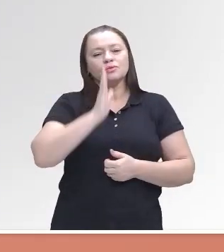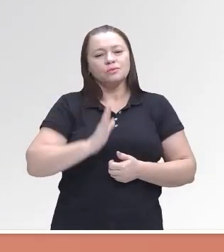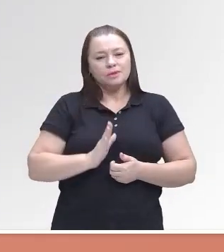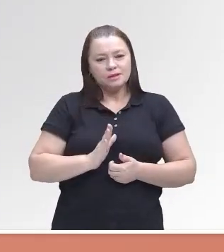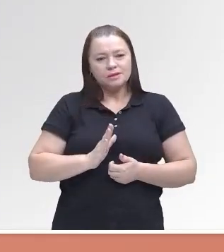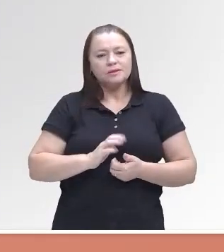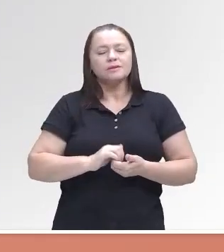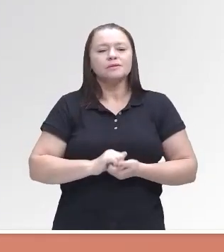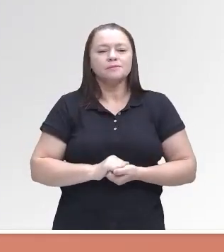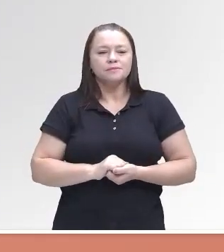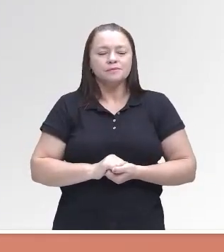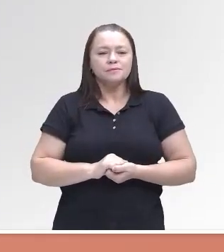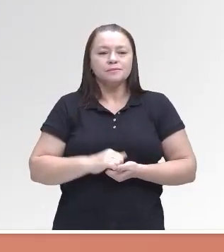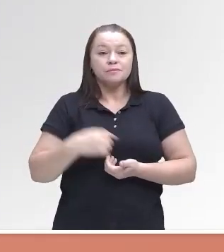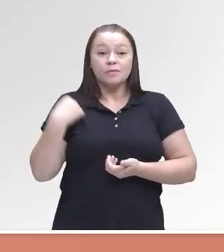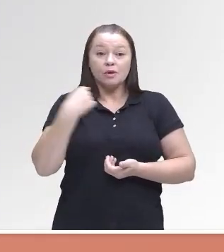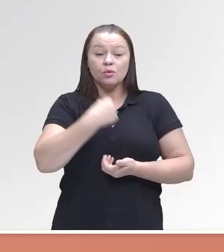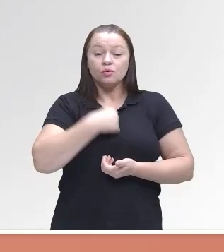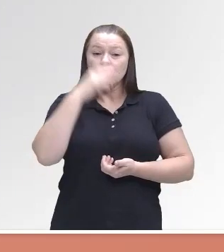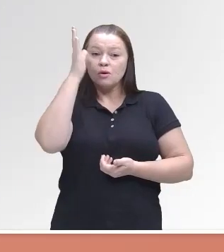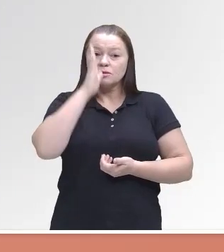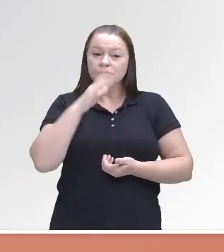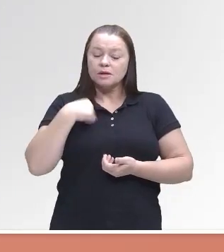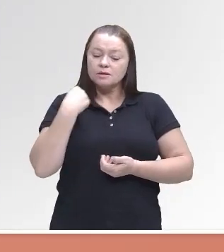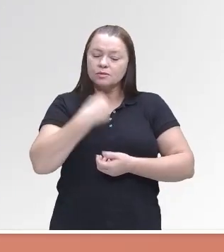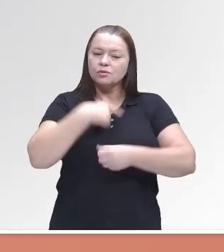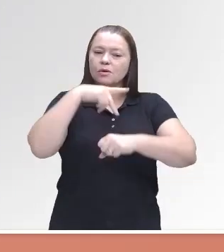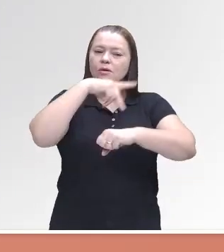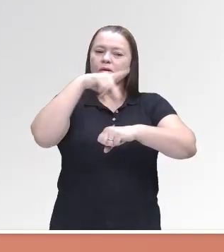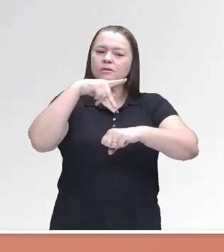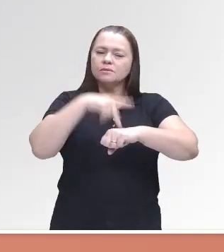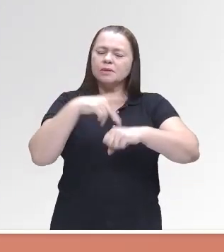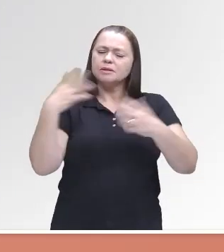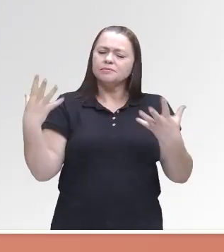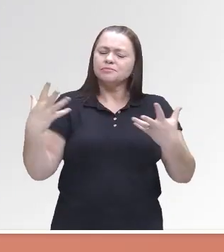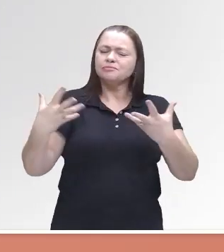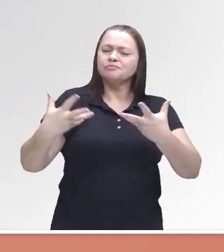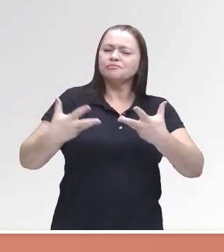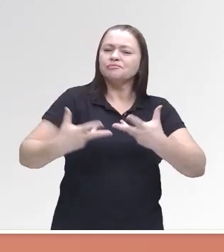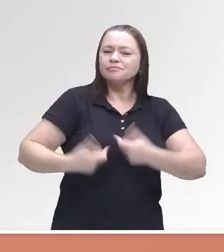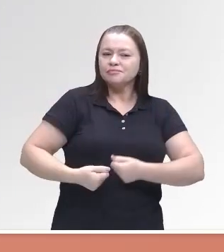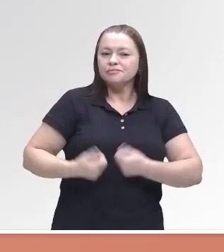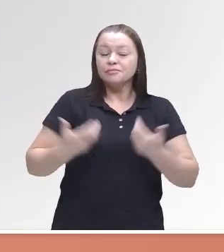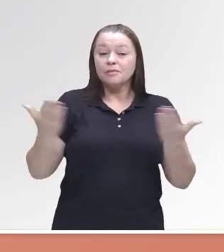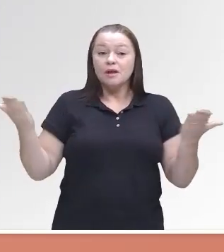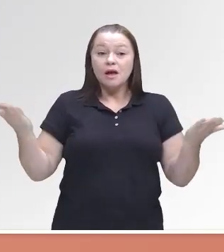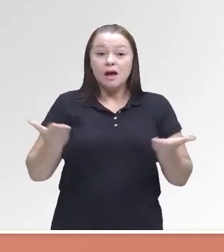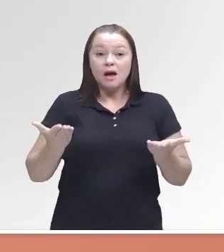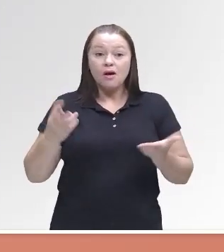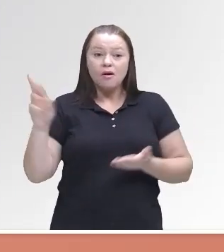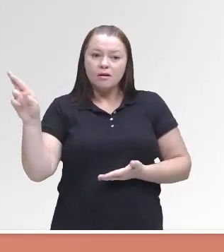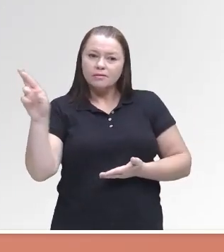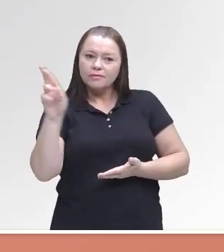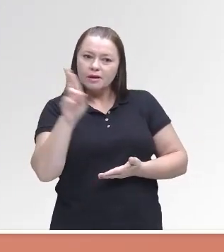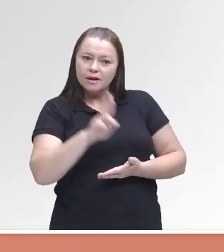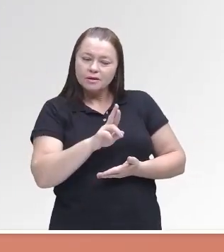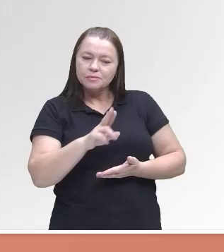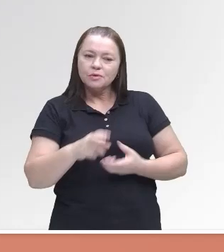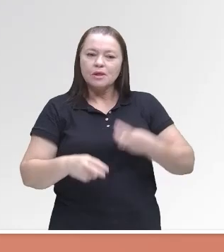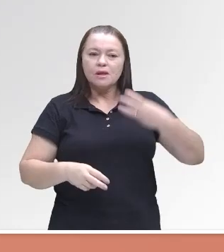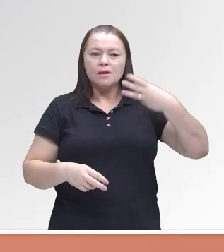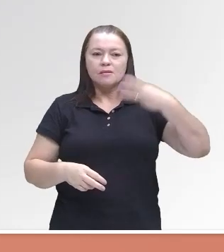Brasil. Brasil, nosso país lindo e maravilhoso. E aí você vai responder a questão número